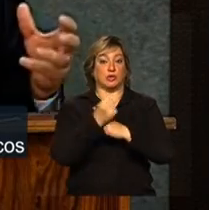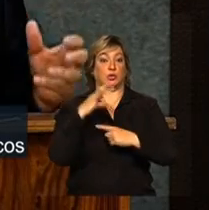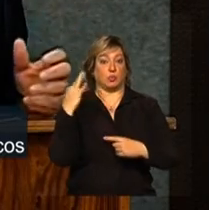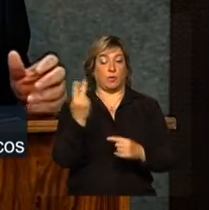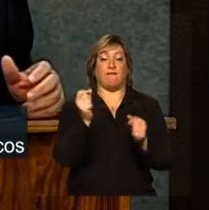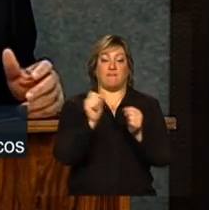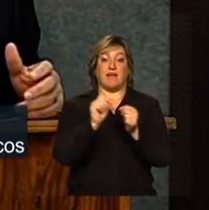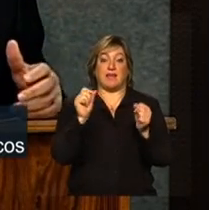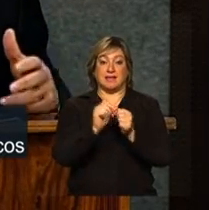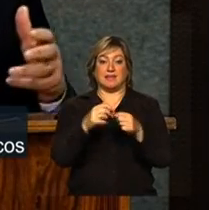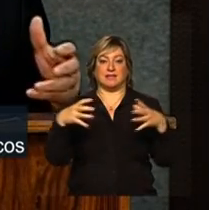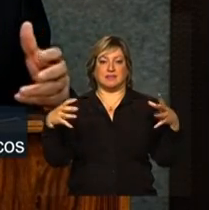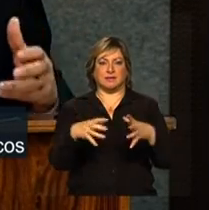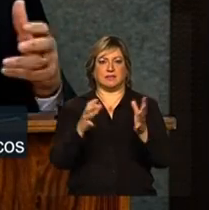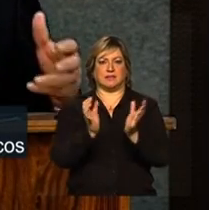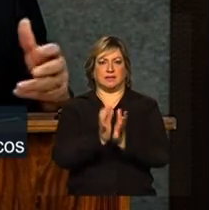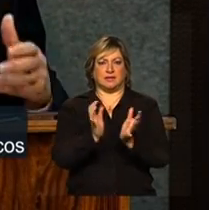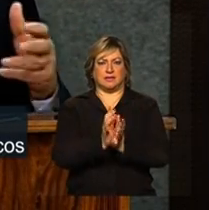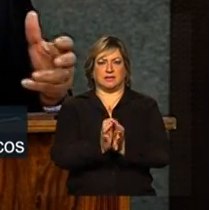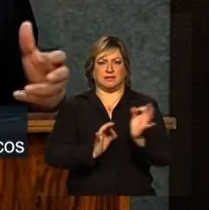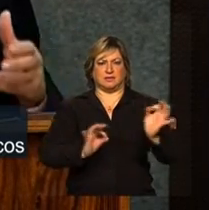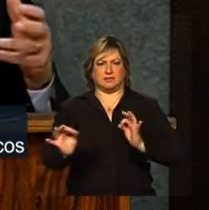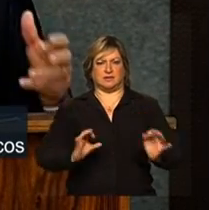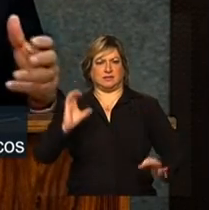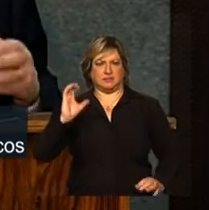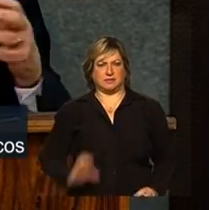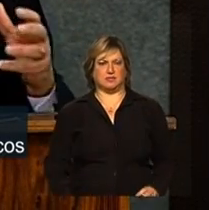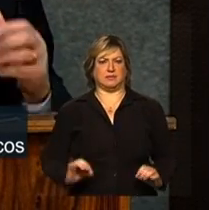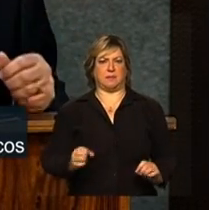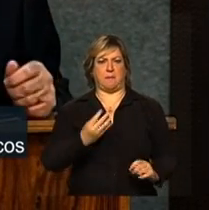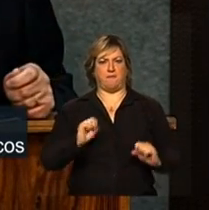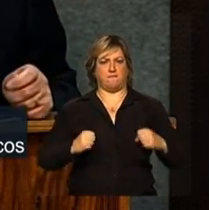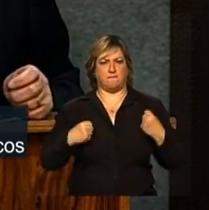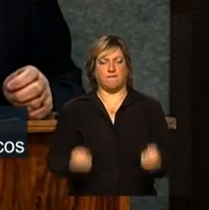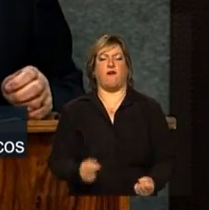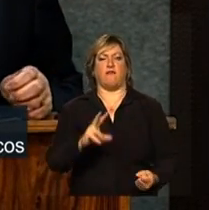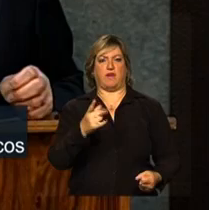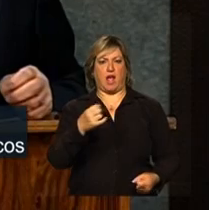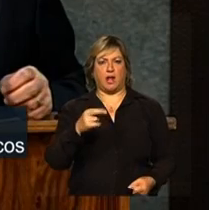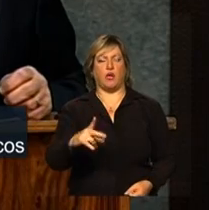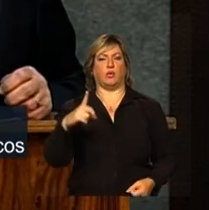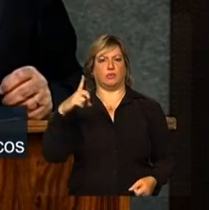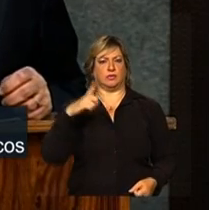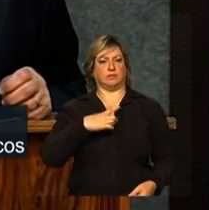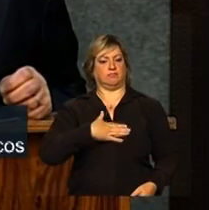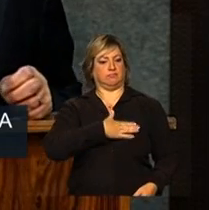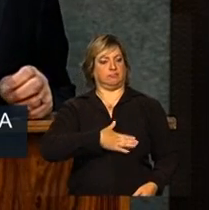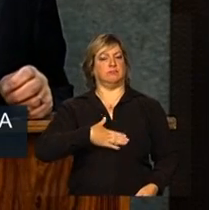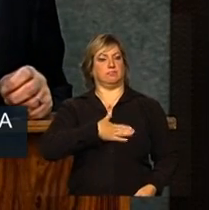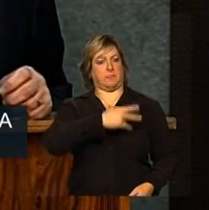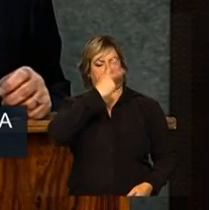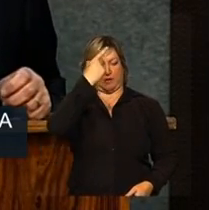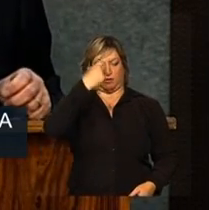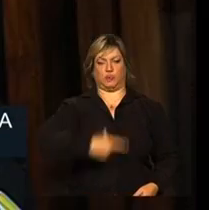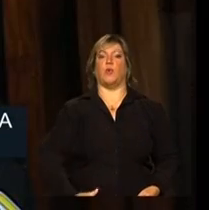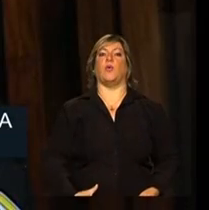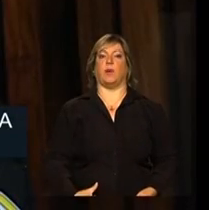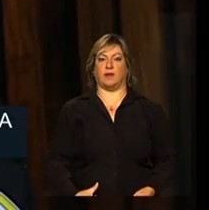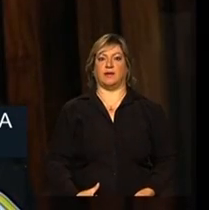constroem civilizações fortes, grandes, democráticas, justas, com valores que dignificam a pessoa